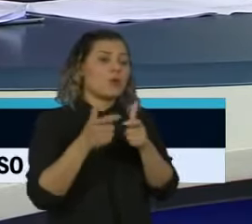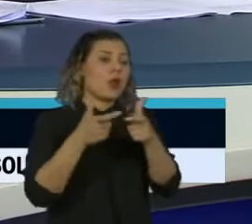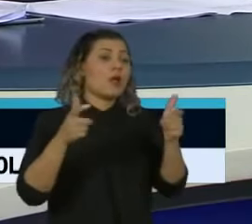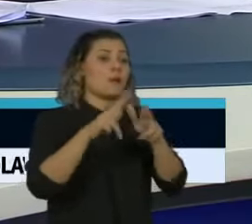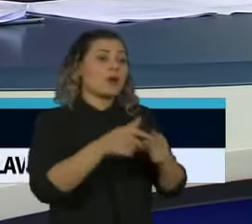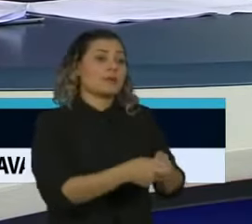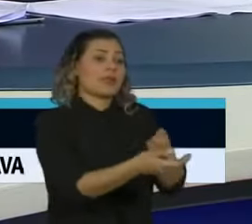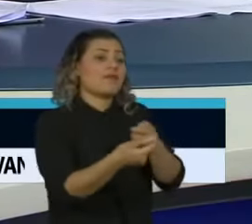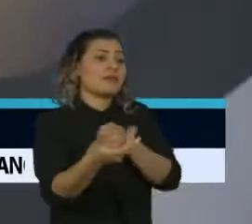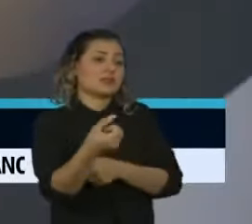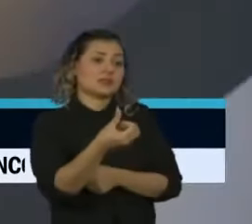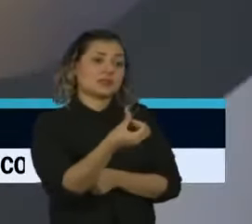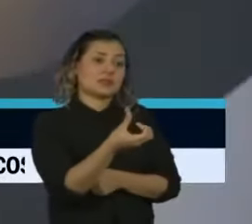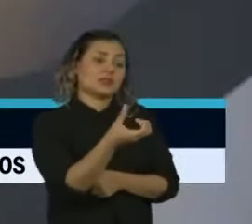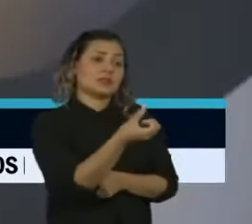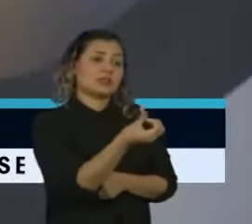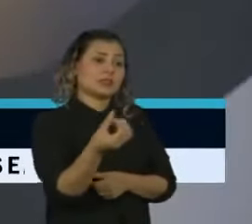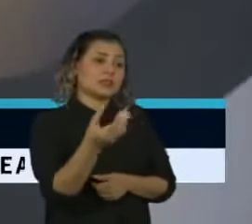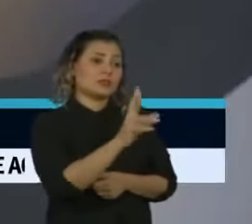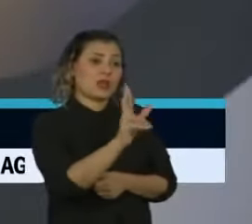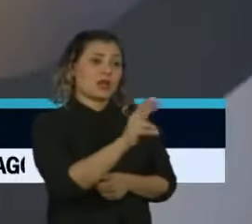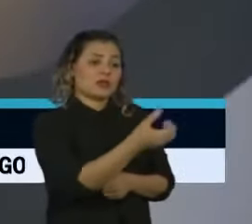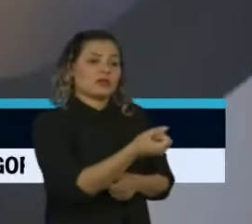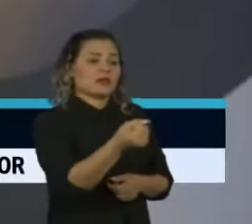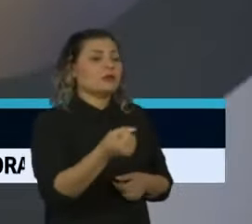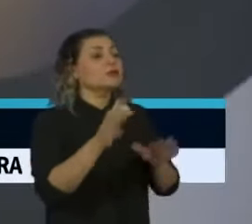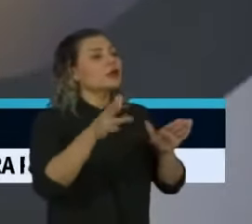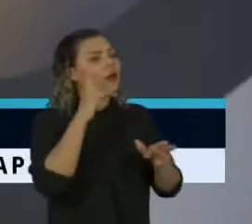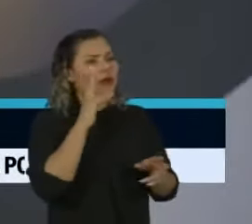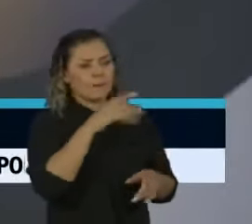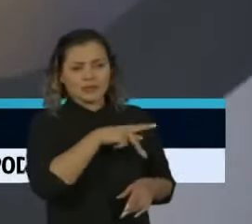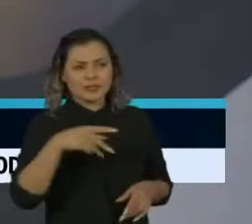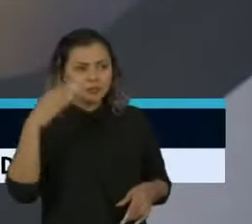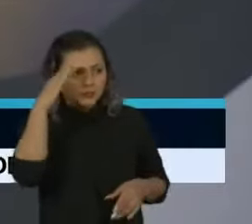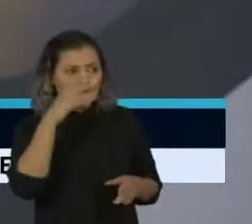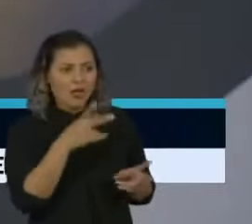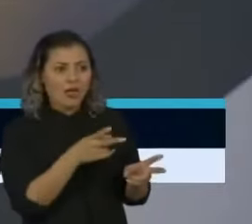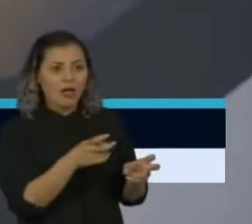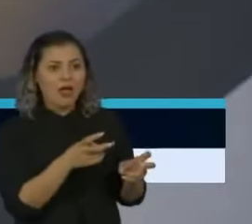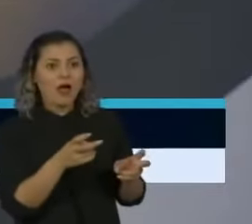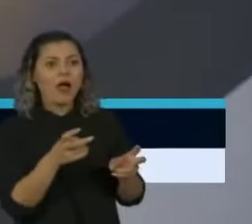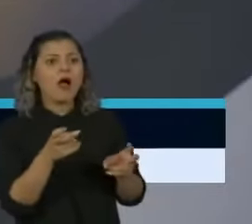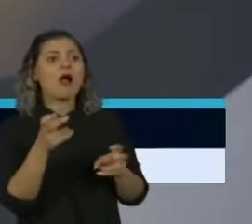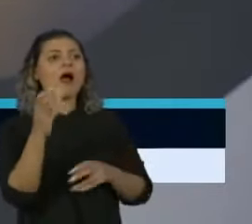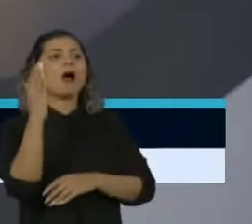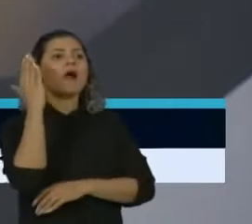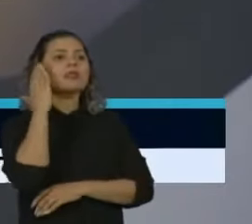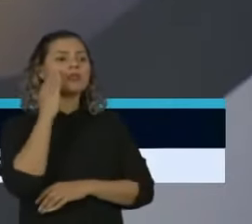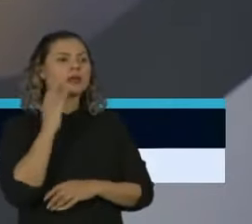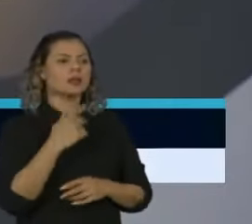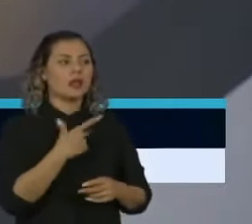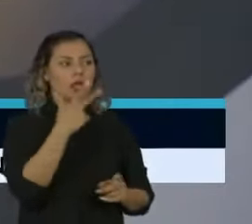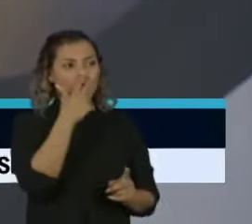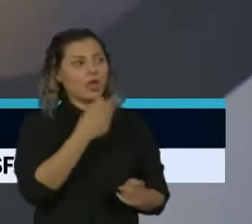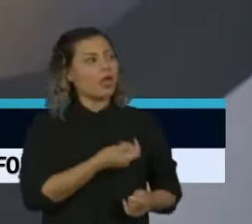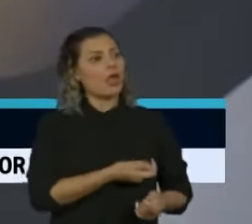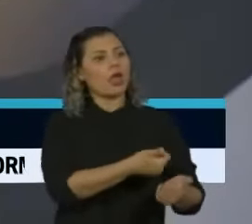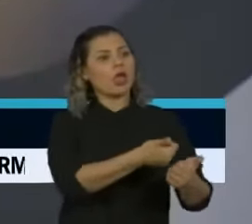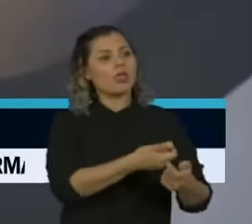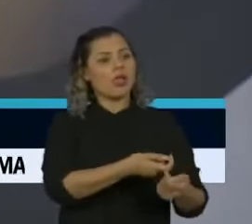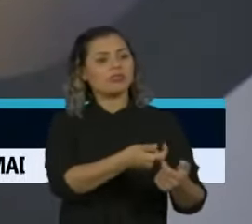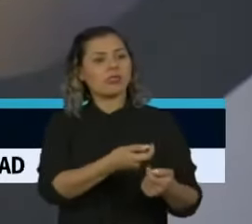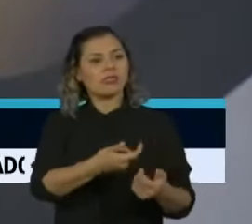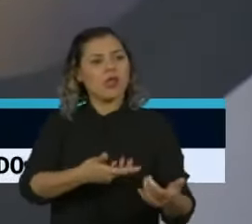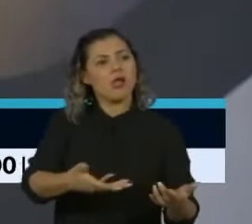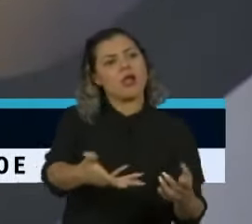Então, assim, ele deve ter enxergado, e já vem enxergando, que isso de fato comprou aí uma popularidade para